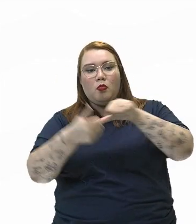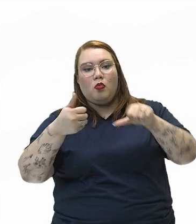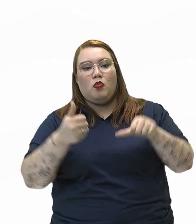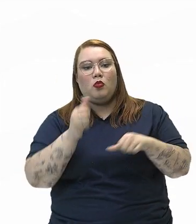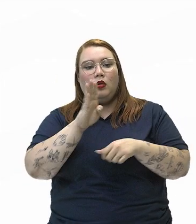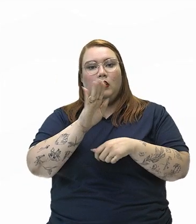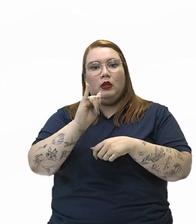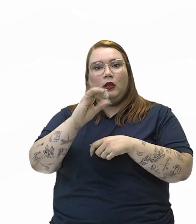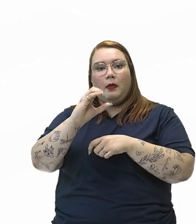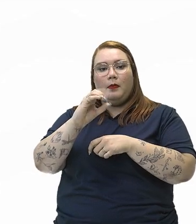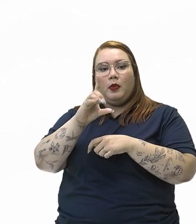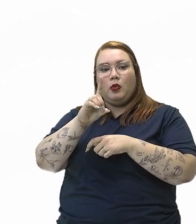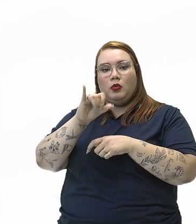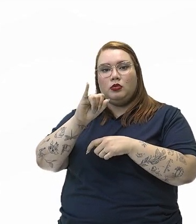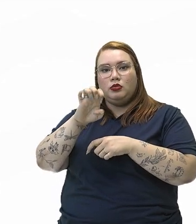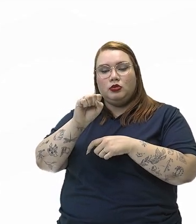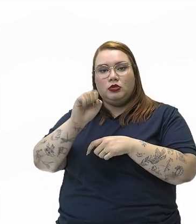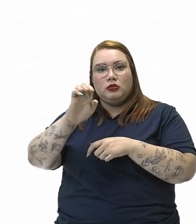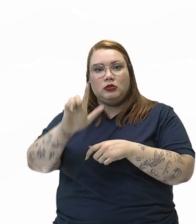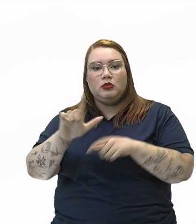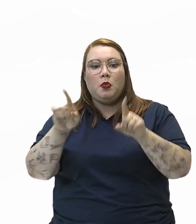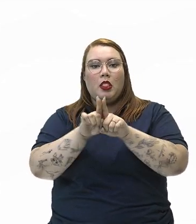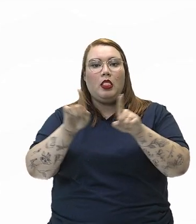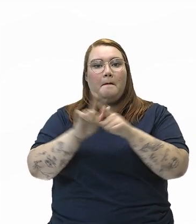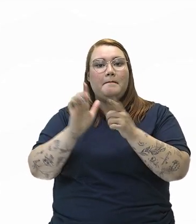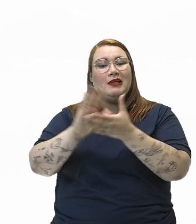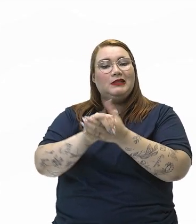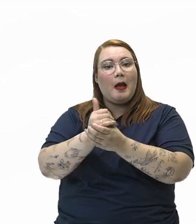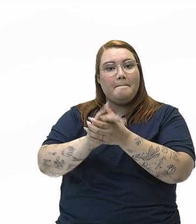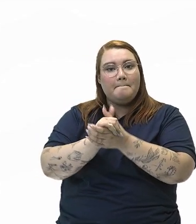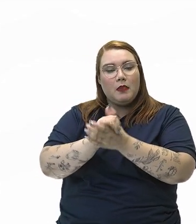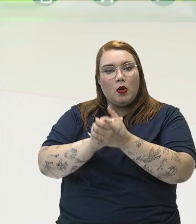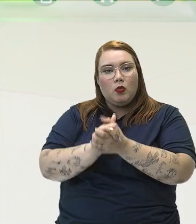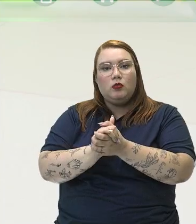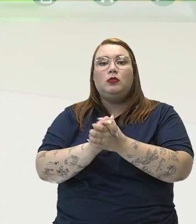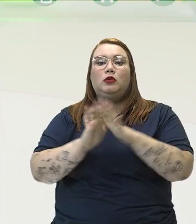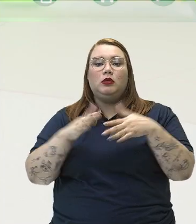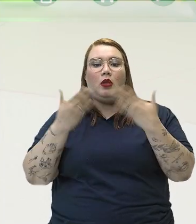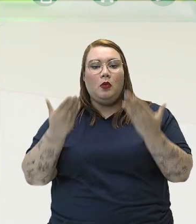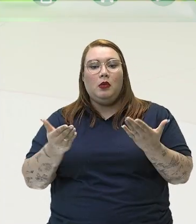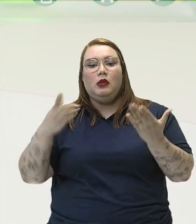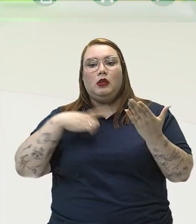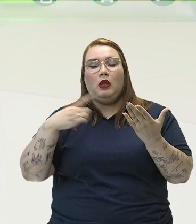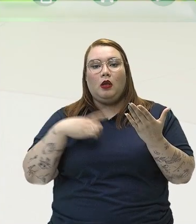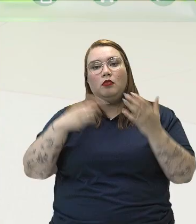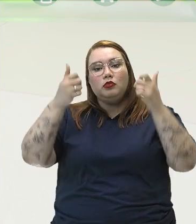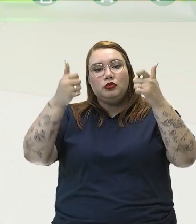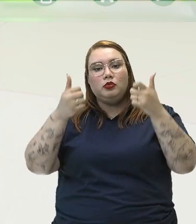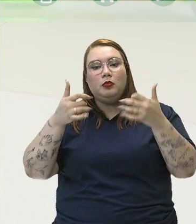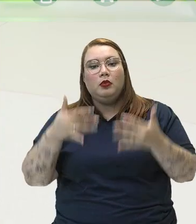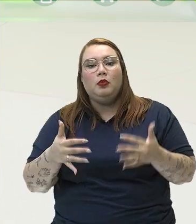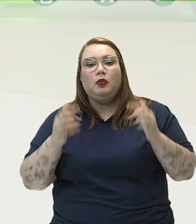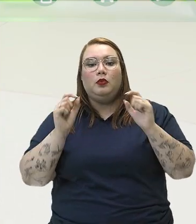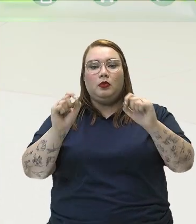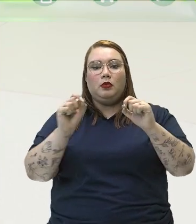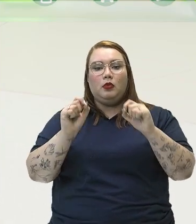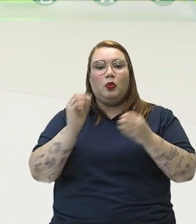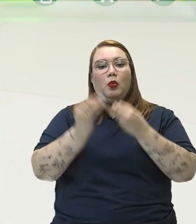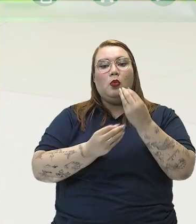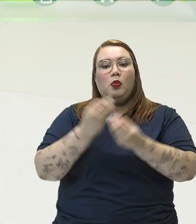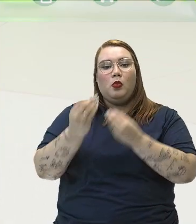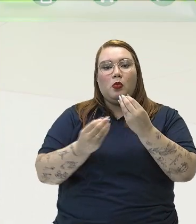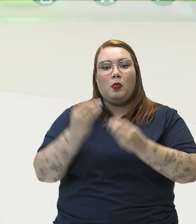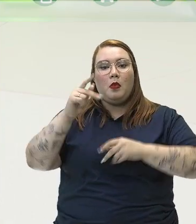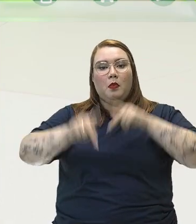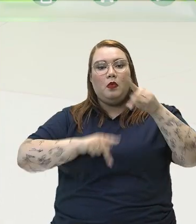em biodiesel e também em sabão. E é uma grande situação aí que trago para vocês, é a forma como a